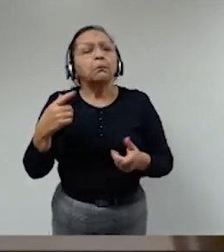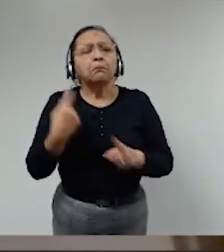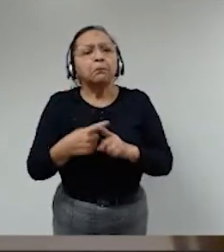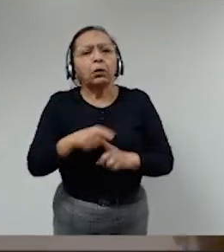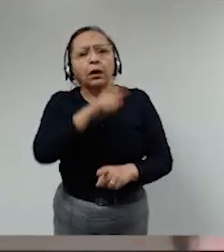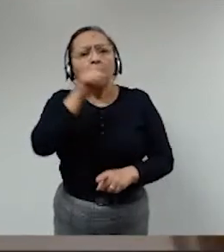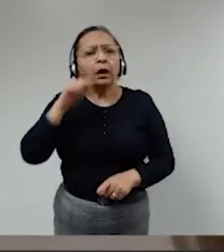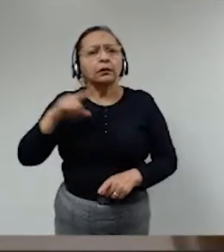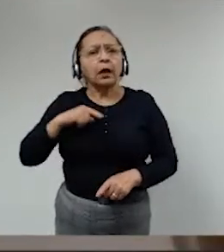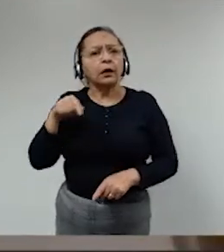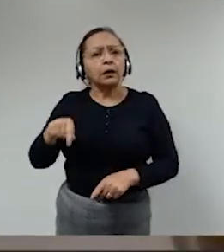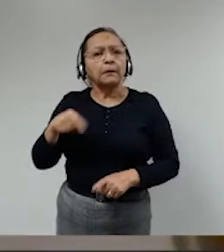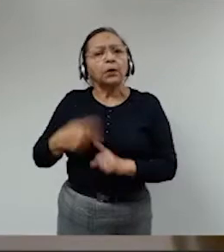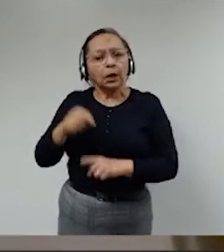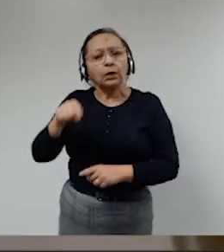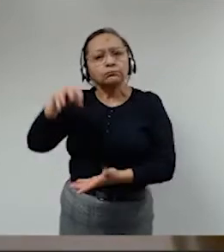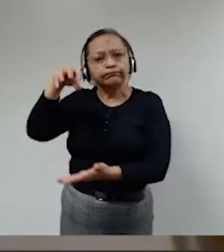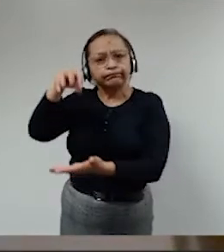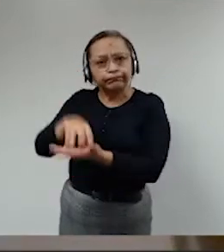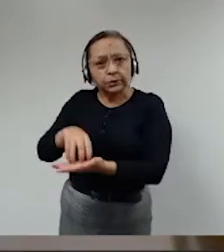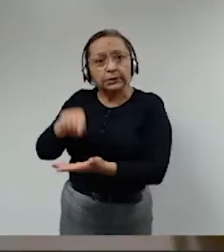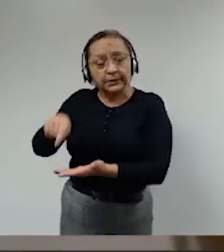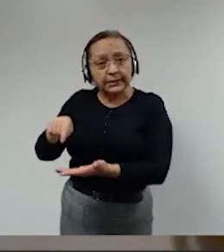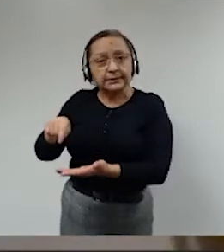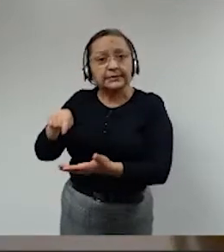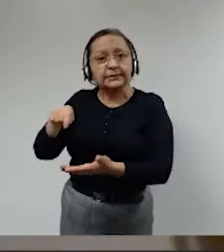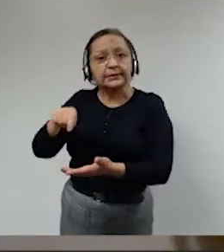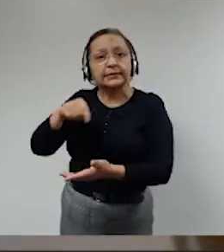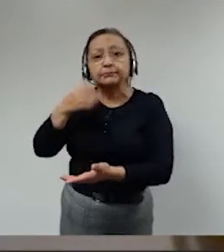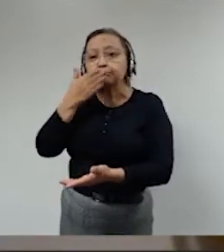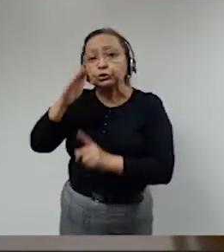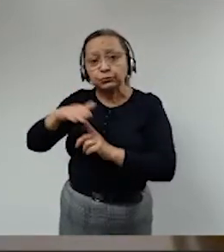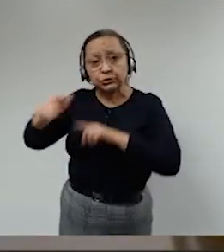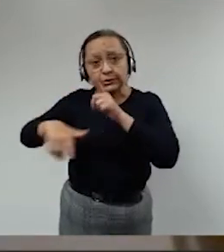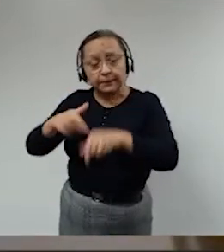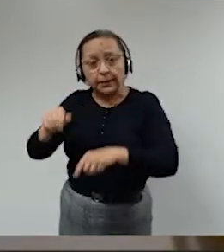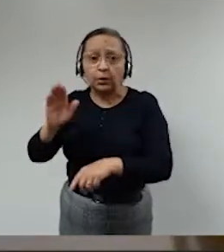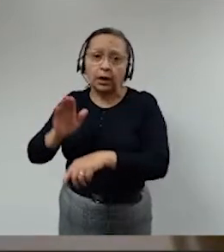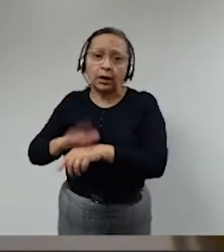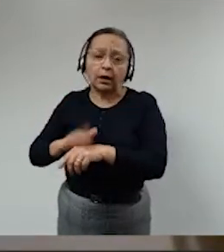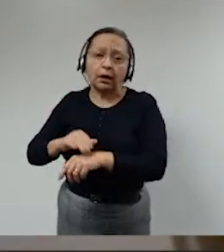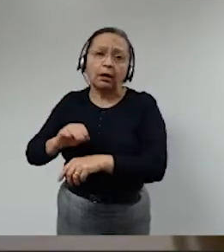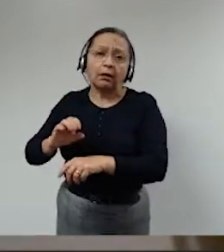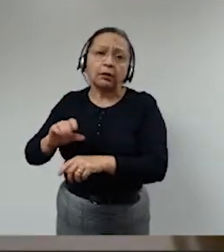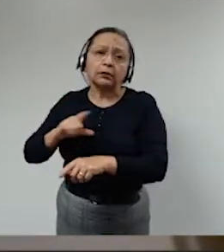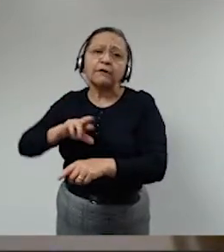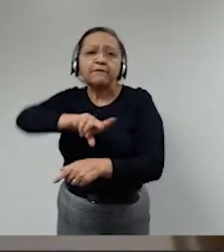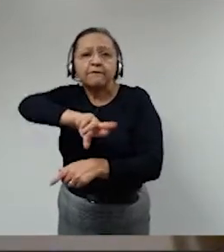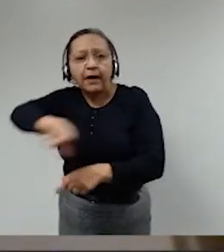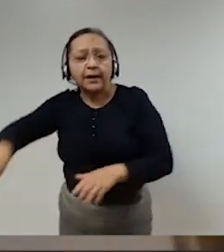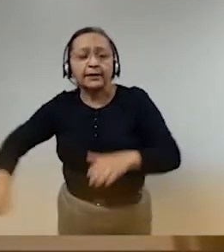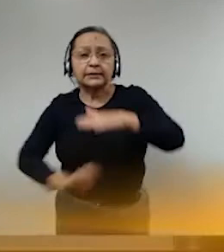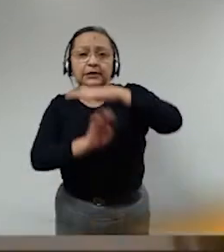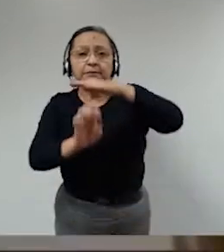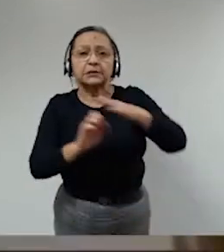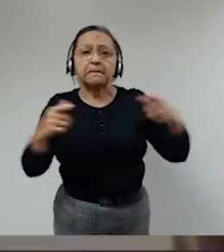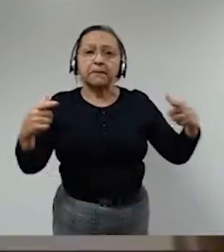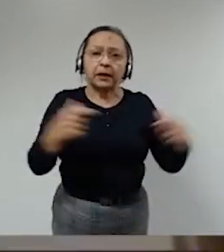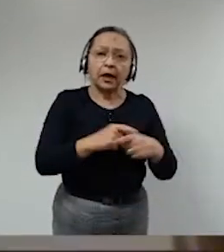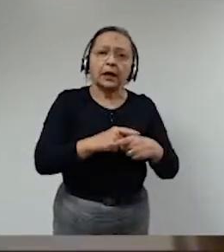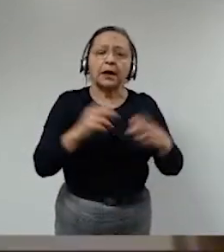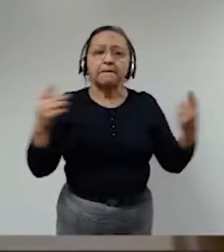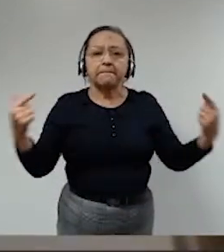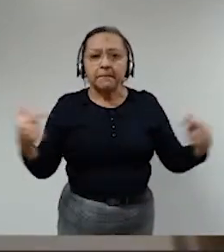o setor de produção audiovisual, primeiro, ele é atomizado, ou seja, você tem várias empresas pequenas e médias que produzem